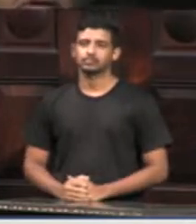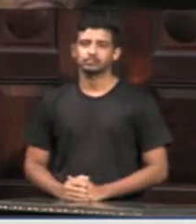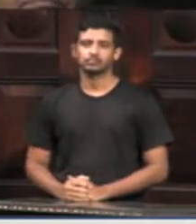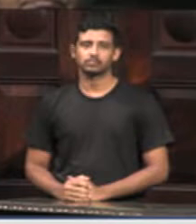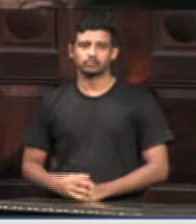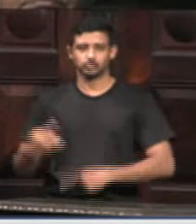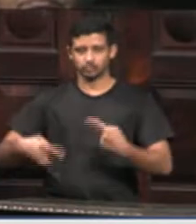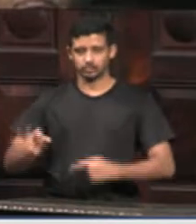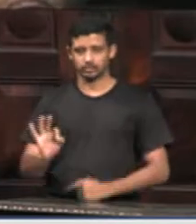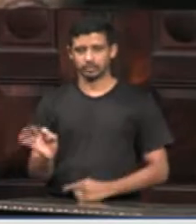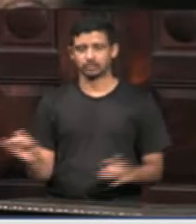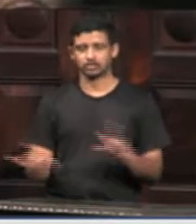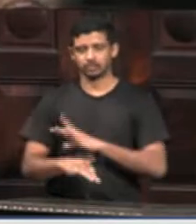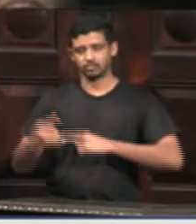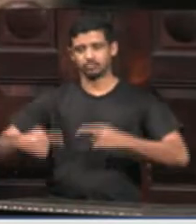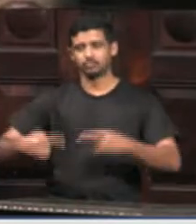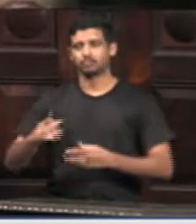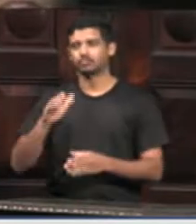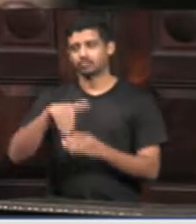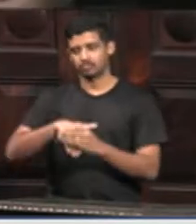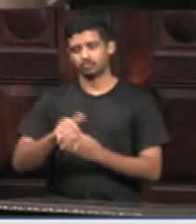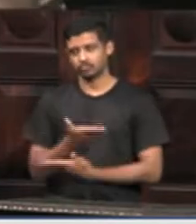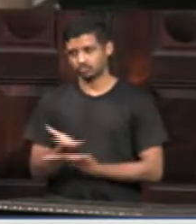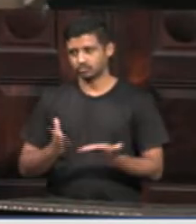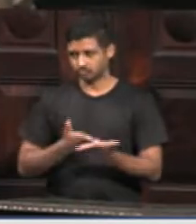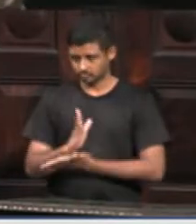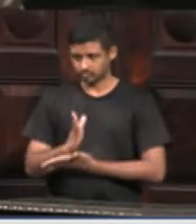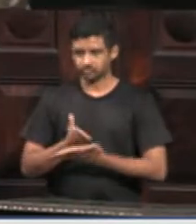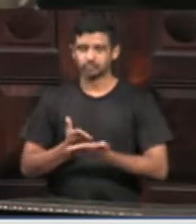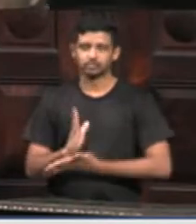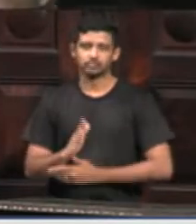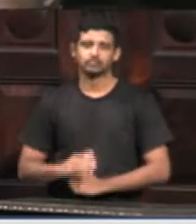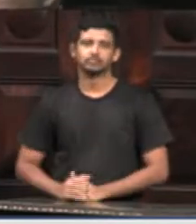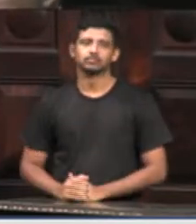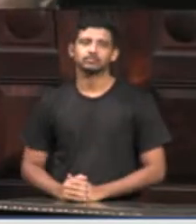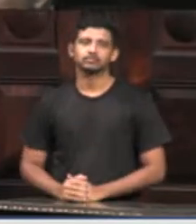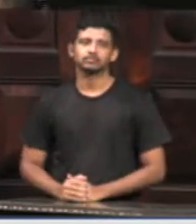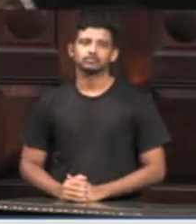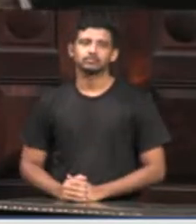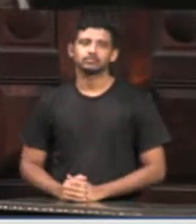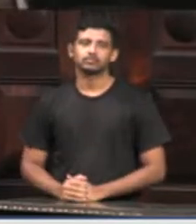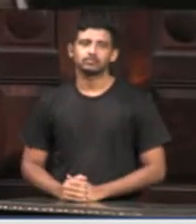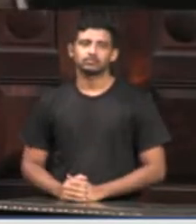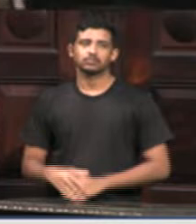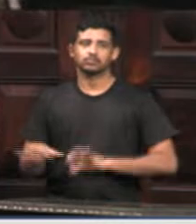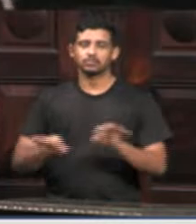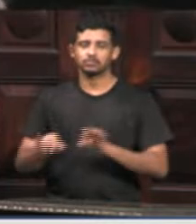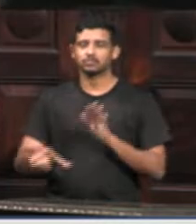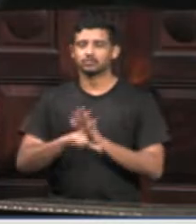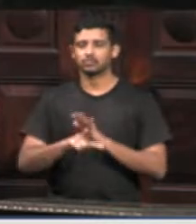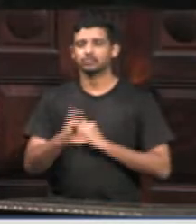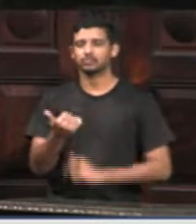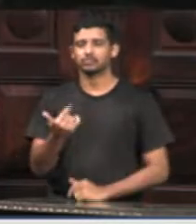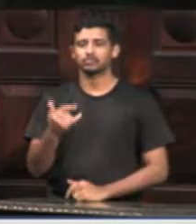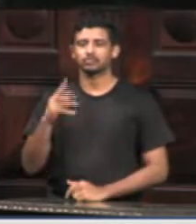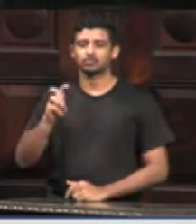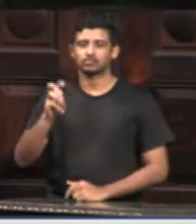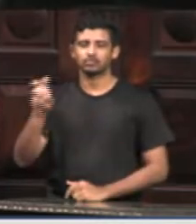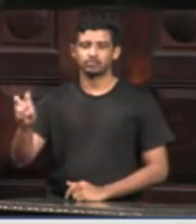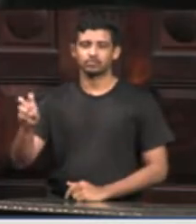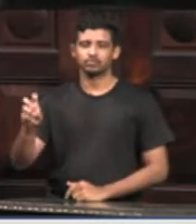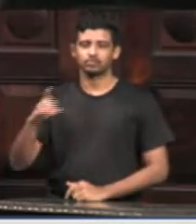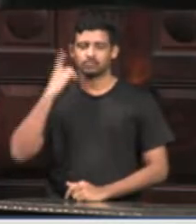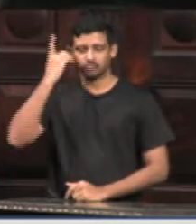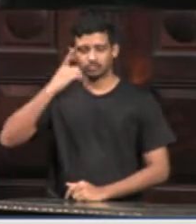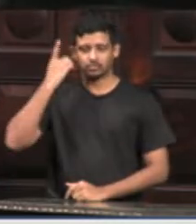Não havendo que queira discutir, encerrada a discussão, em votação, os senhores que aprovam nessa comissão, aprovado, vai a autógrafo. Projeto de lei 1255 de 2015, da autoria do